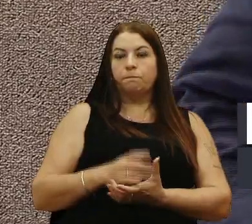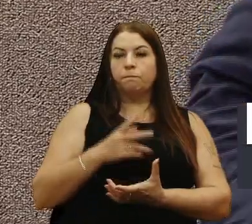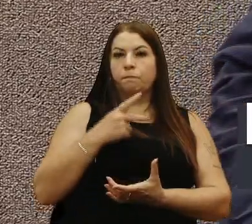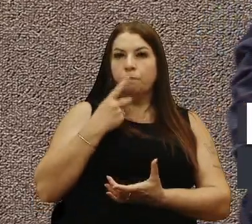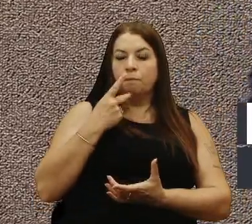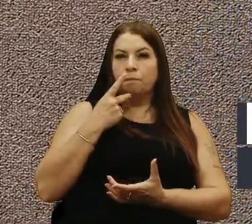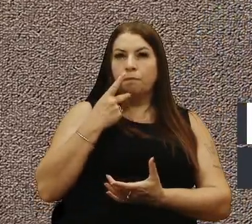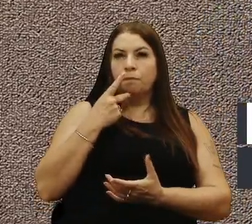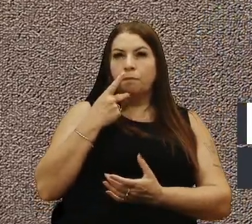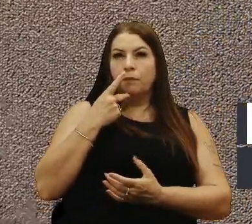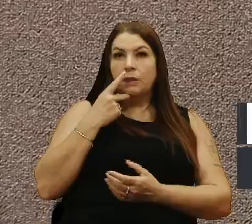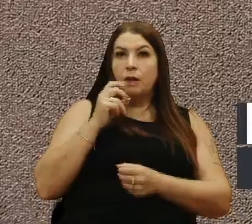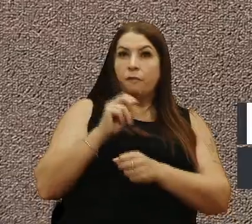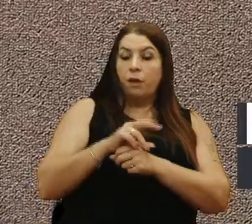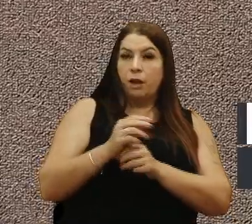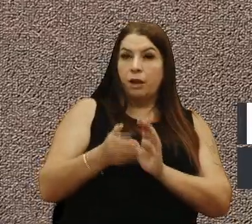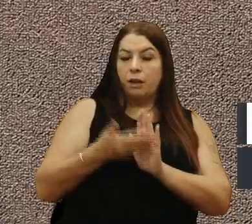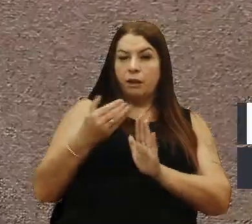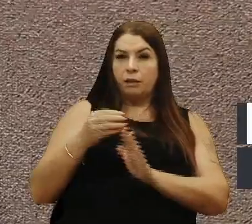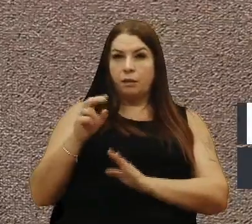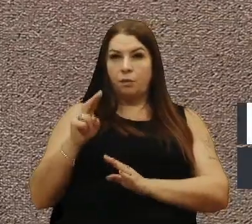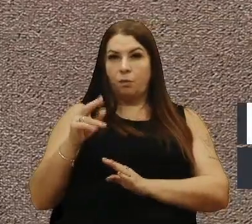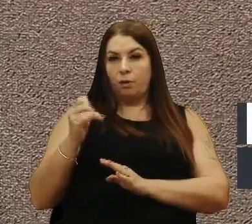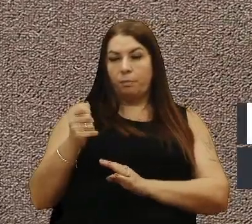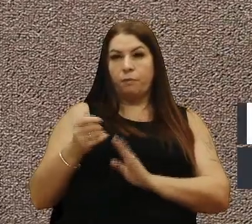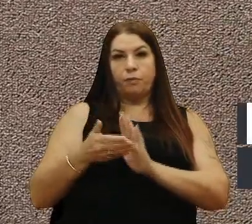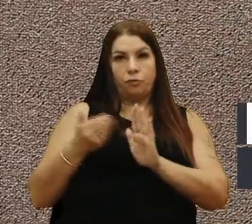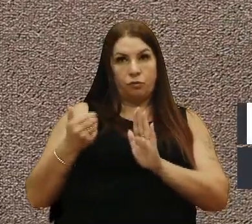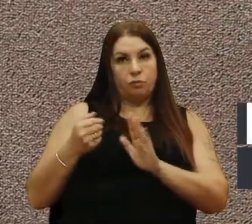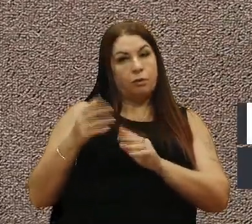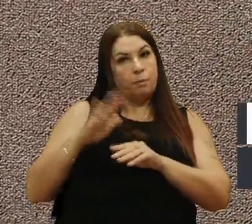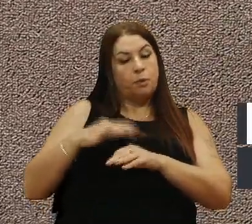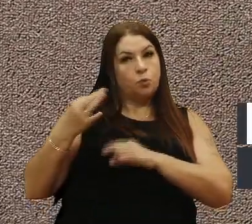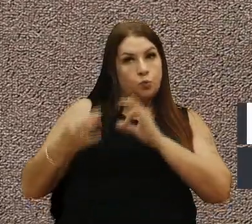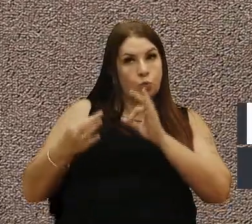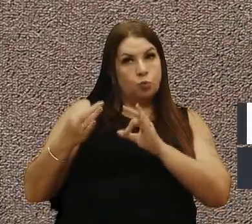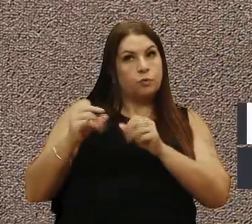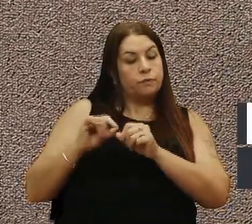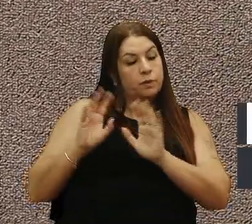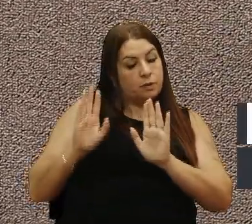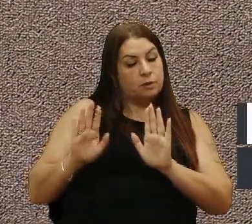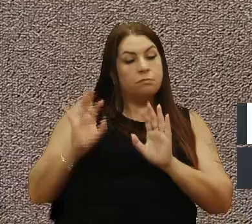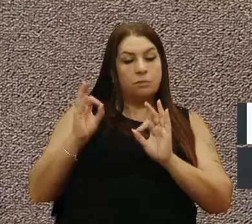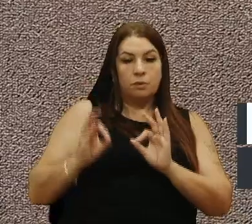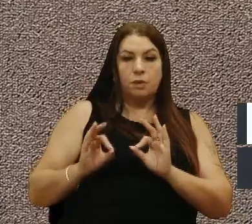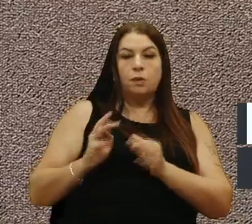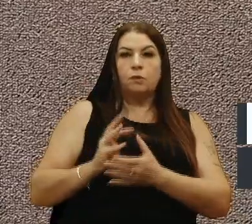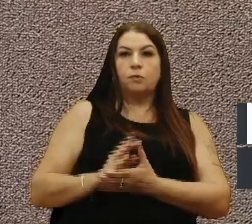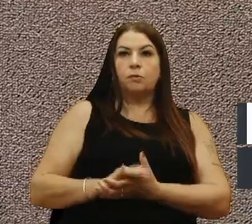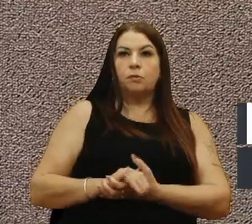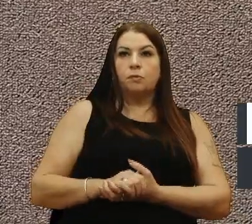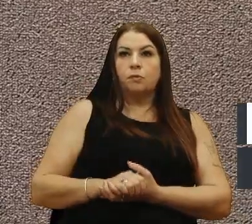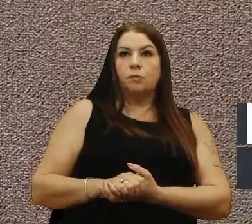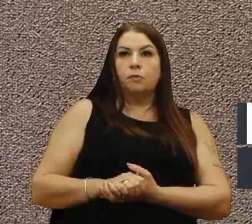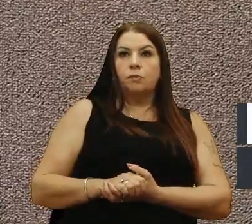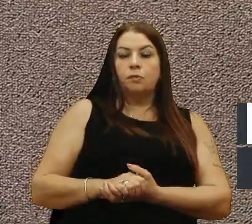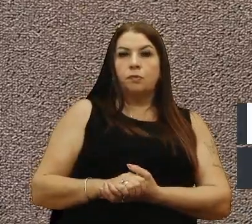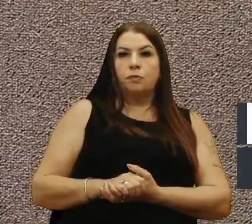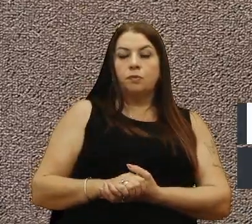foi retirado. Então é mais do que justo que nós façamos justiça